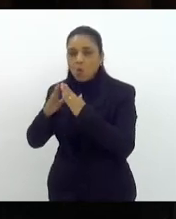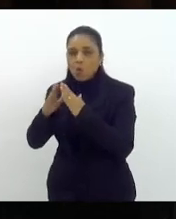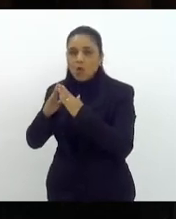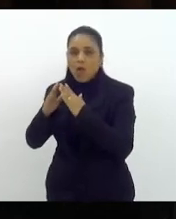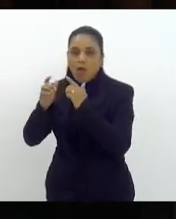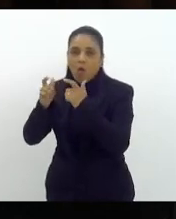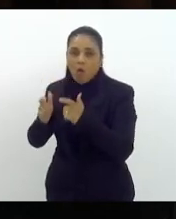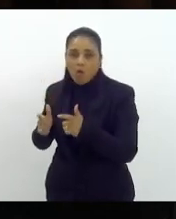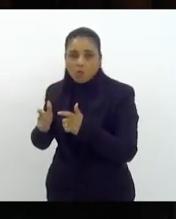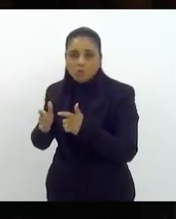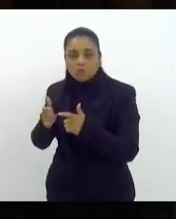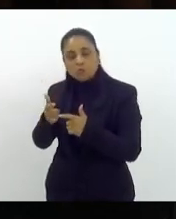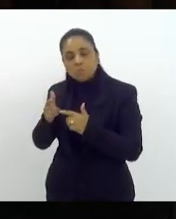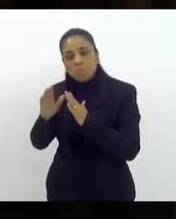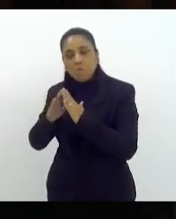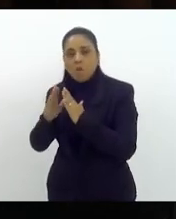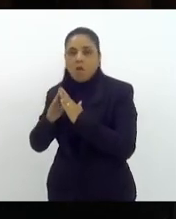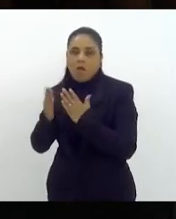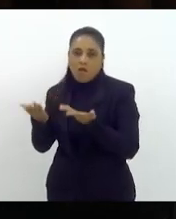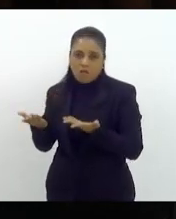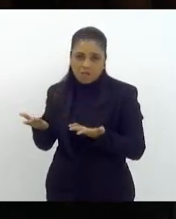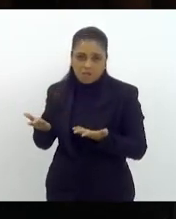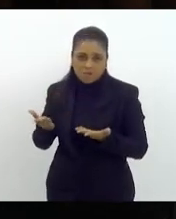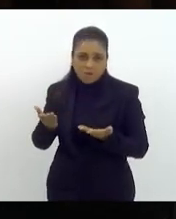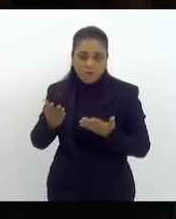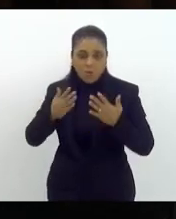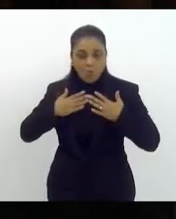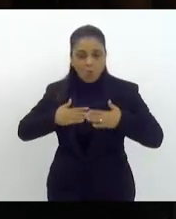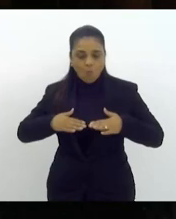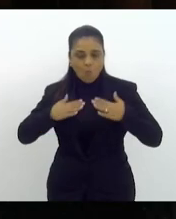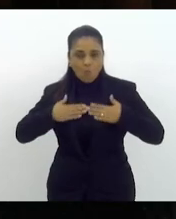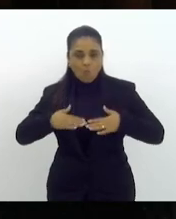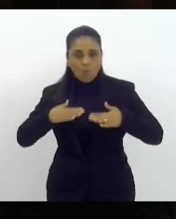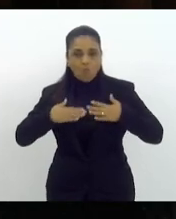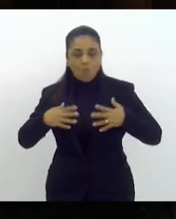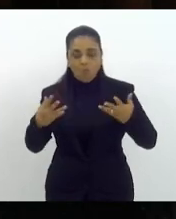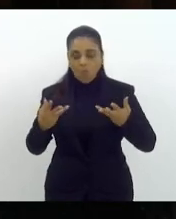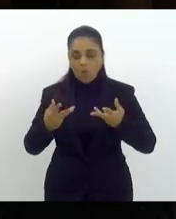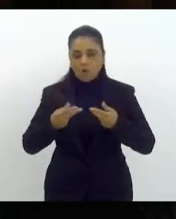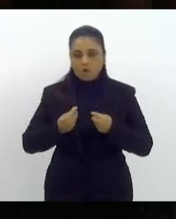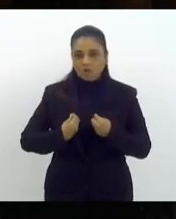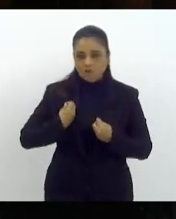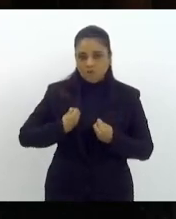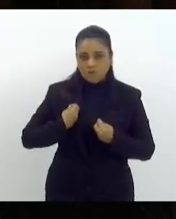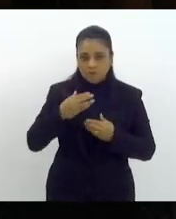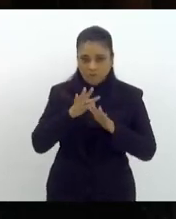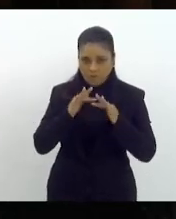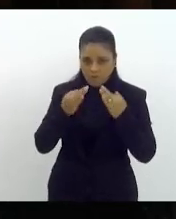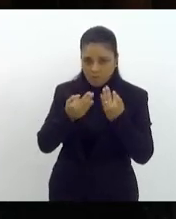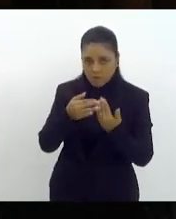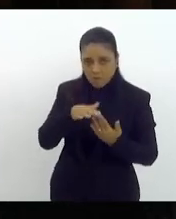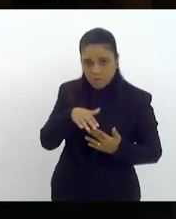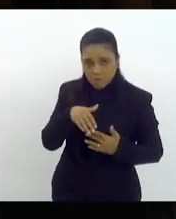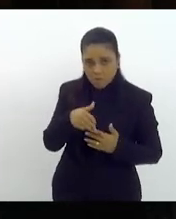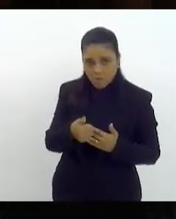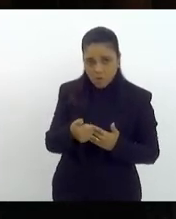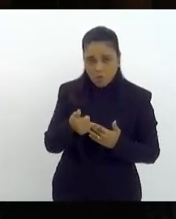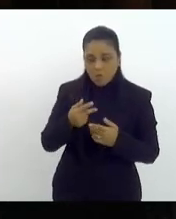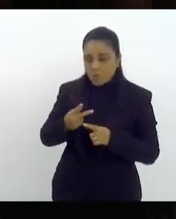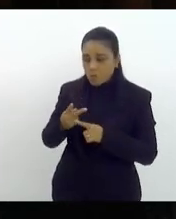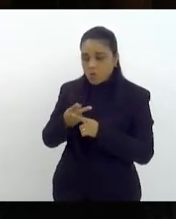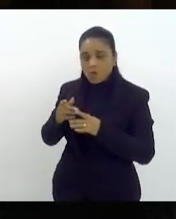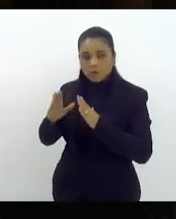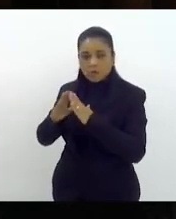tranquilidade e qualidade de vida da sua família eu quero pedir ao nosso Governador Cláudio